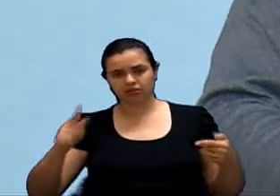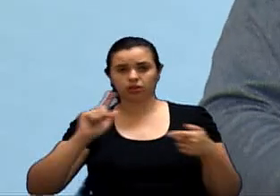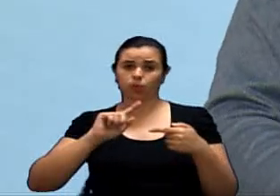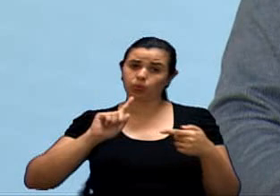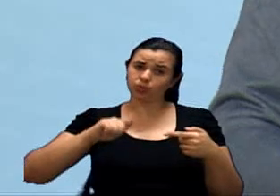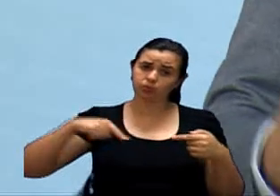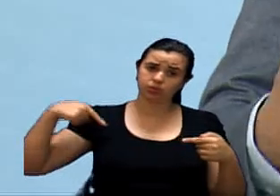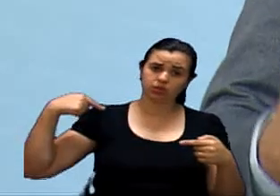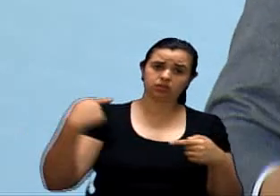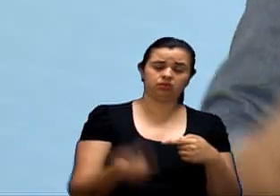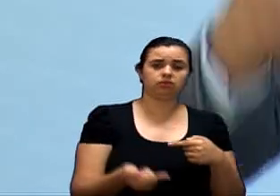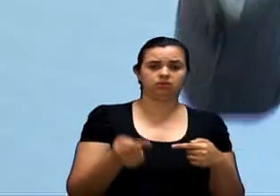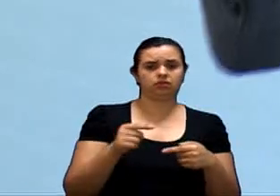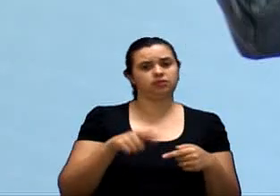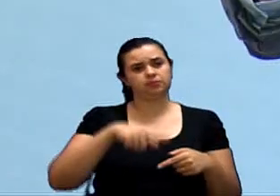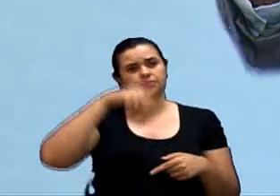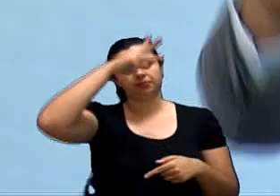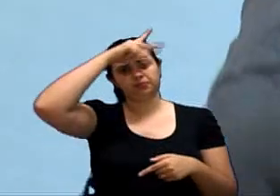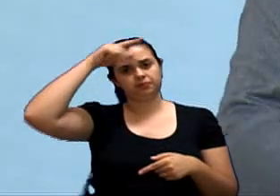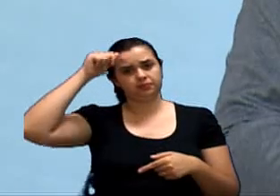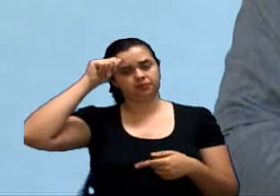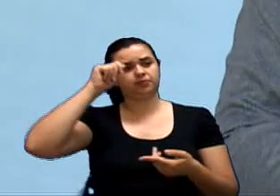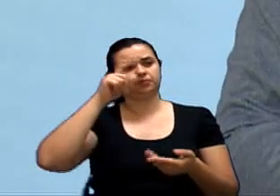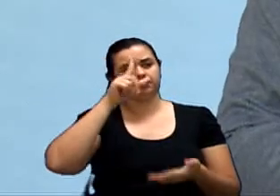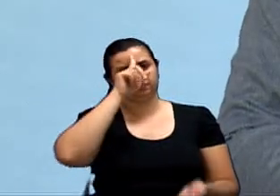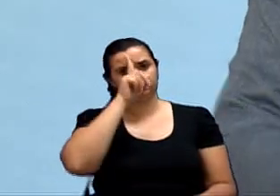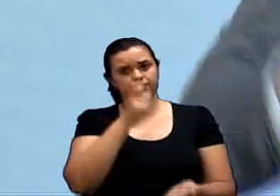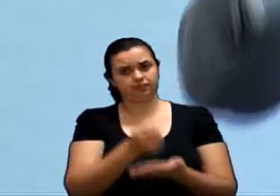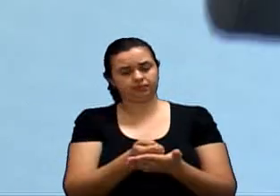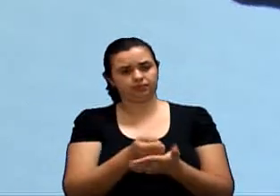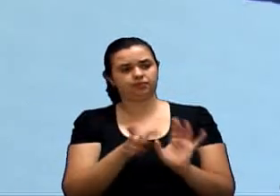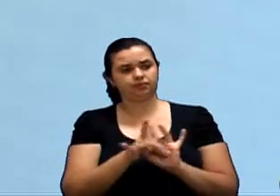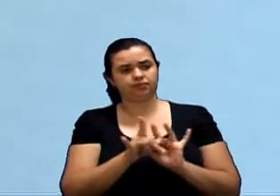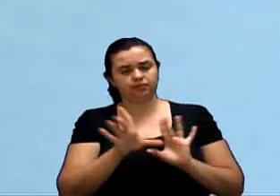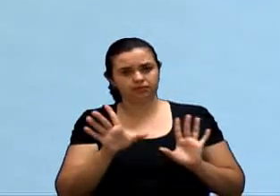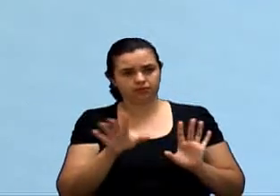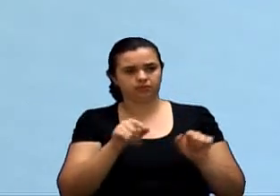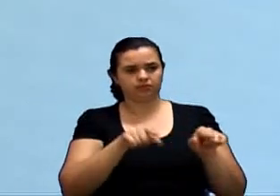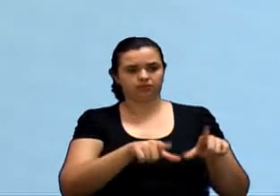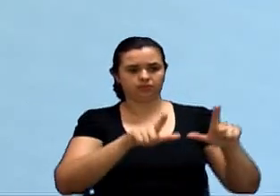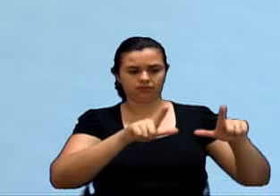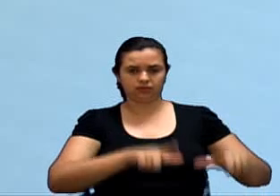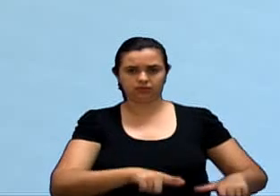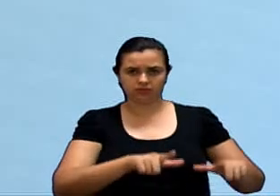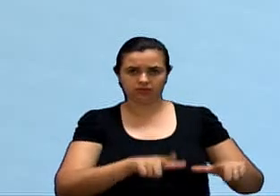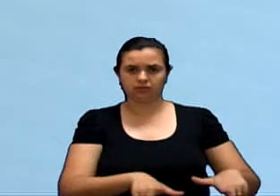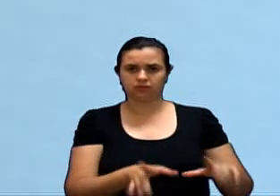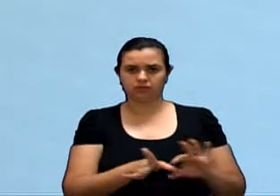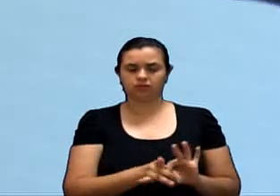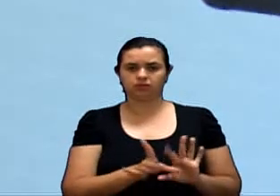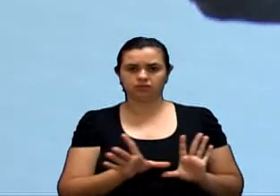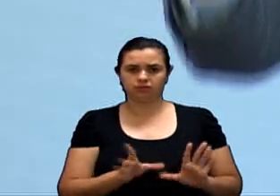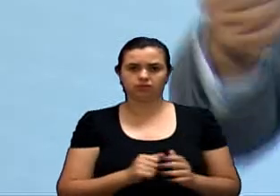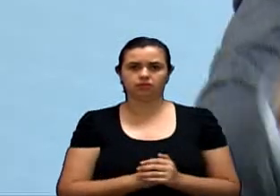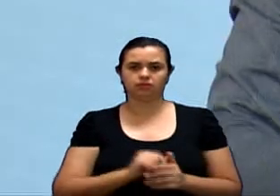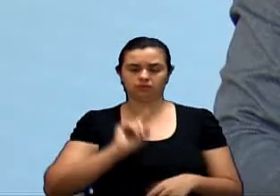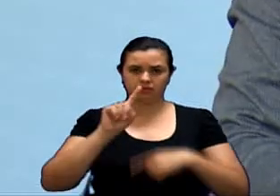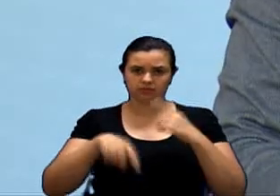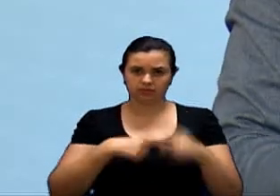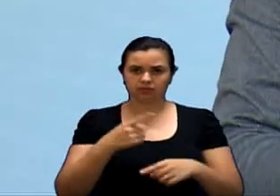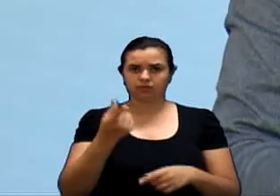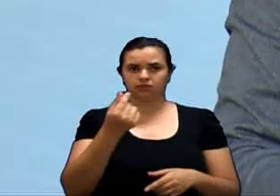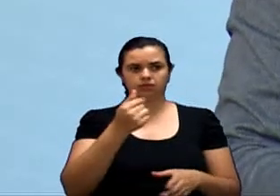um decreto aqui do prefeito para fazer a concessão daquela área para eles, para conseguir viabilizar um outro recurso de quase 4 milhões